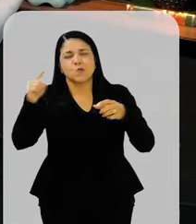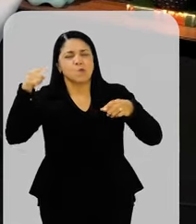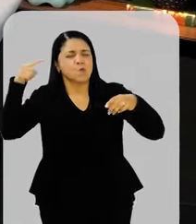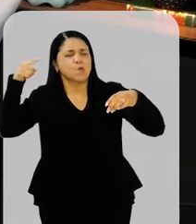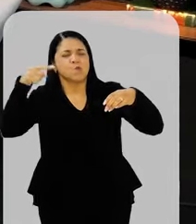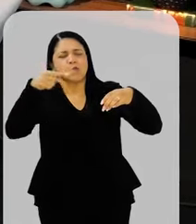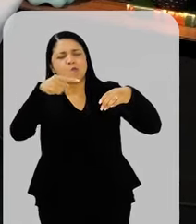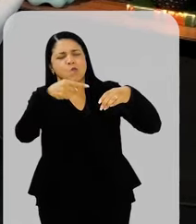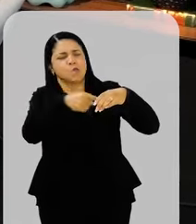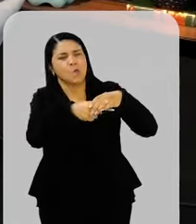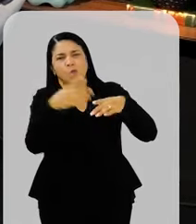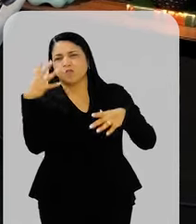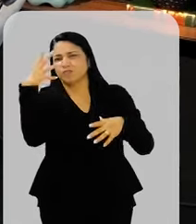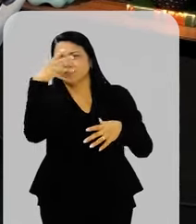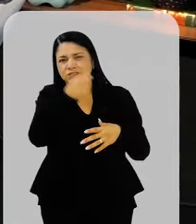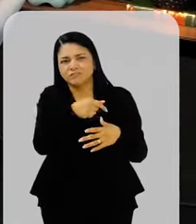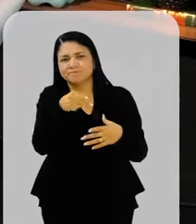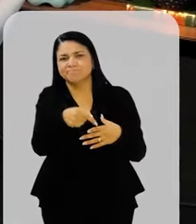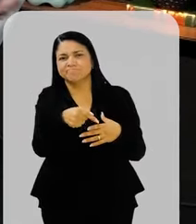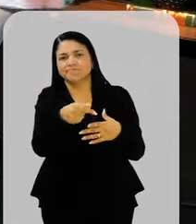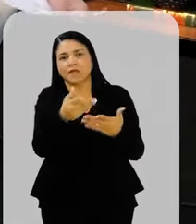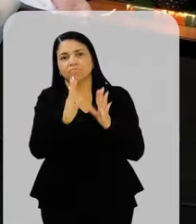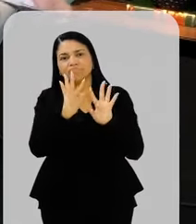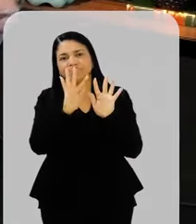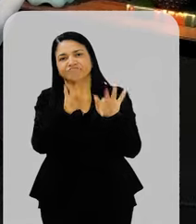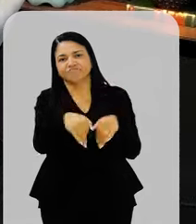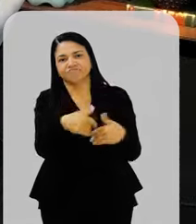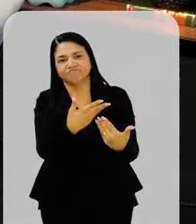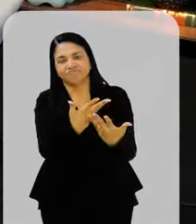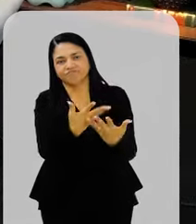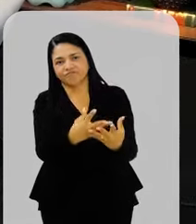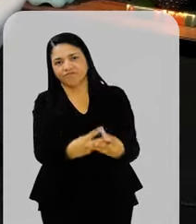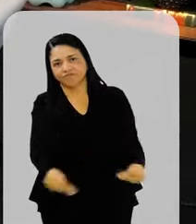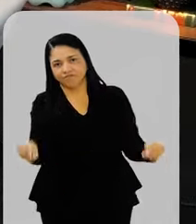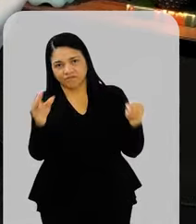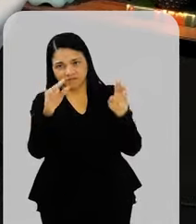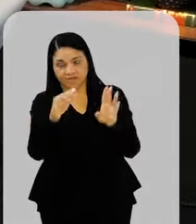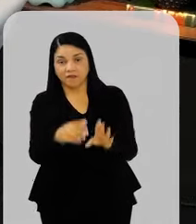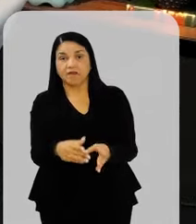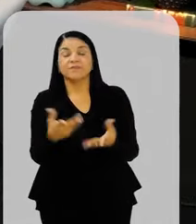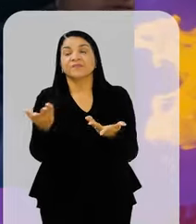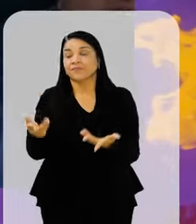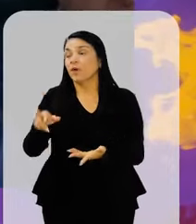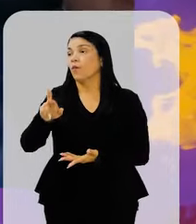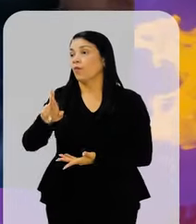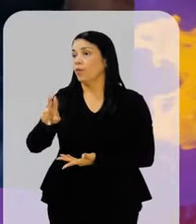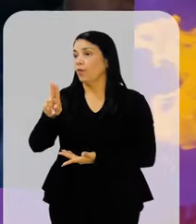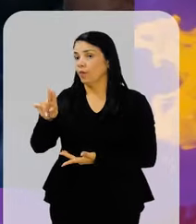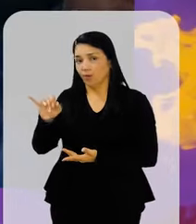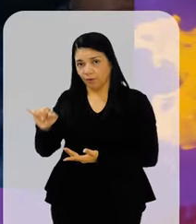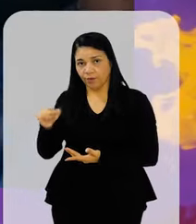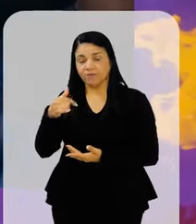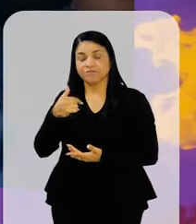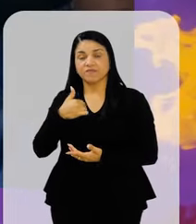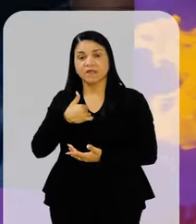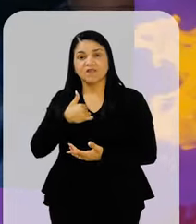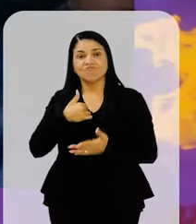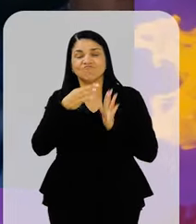vezes é um gol bonito, numa jogada trabalhada, e tudo termina. E aí? Rui, eu sou